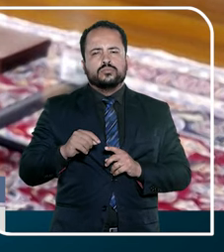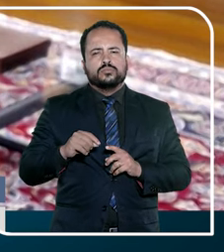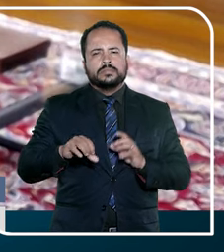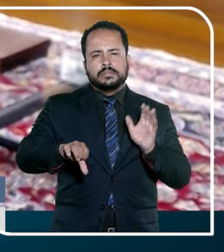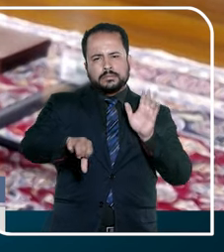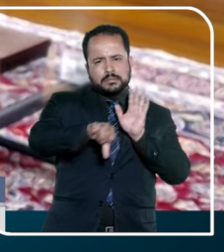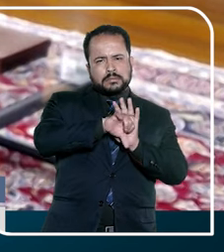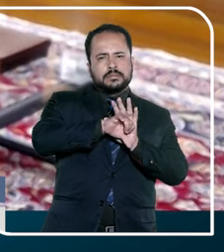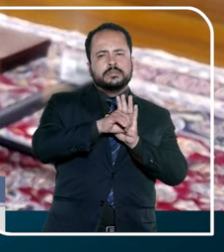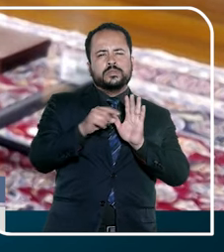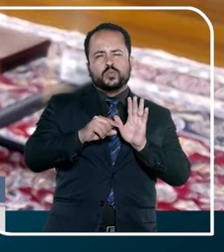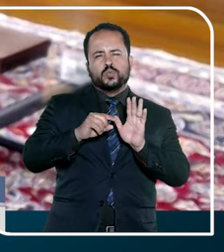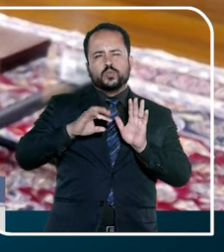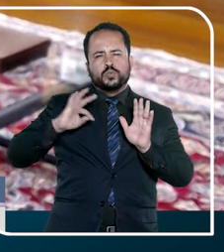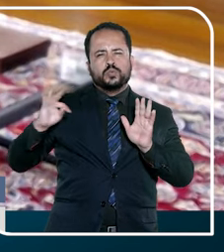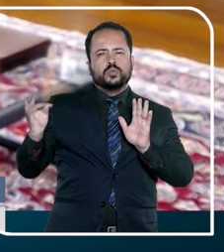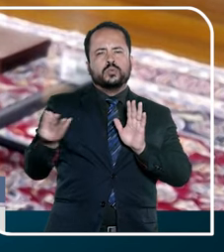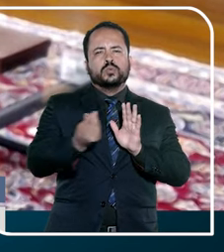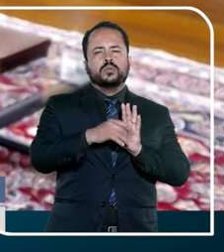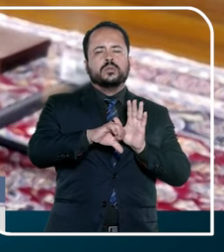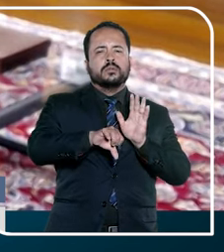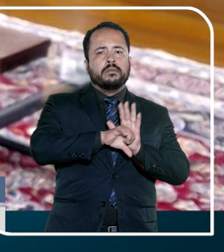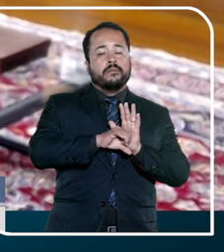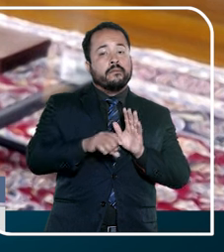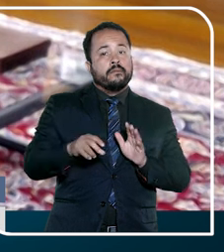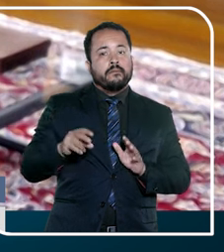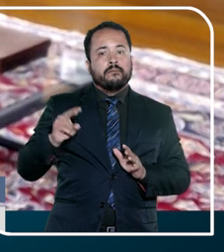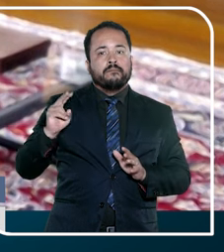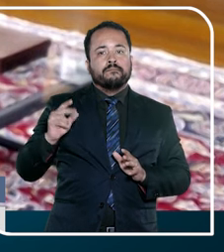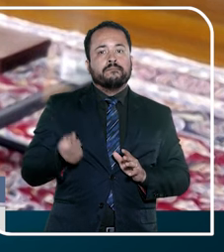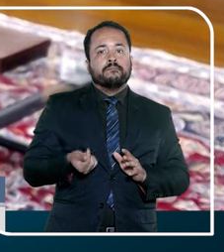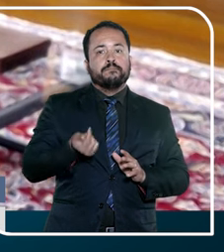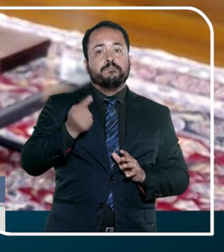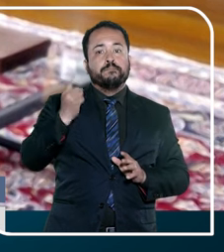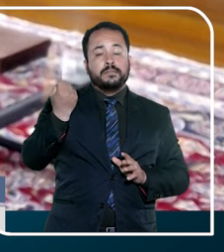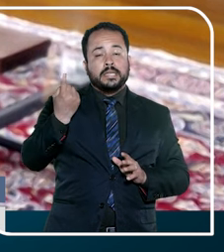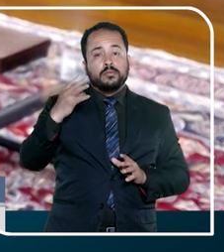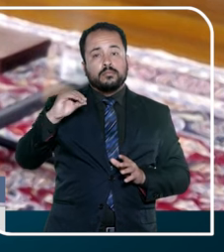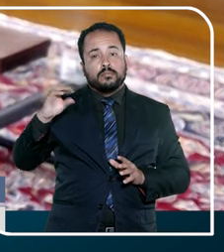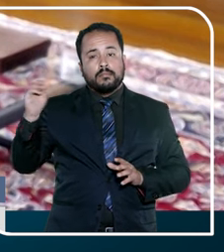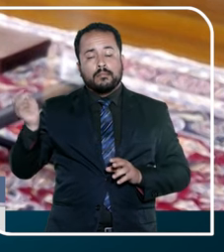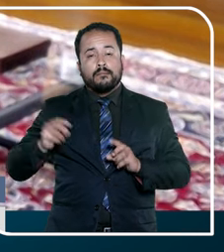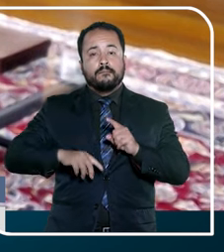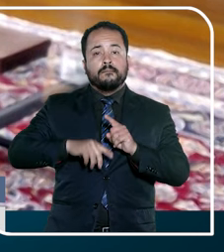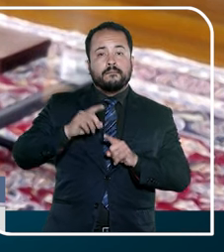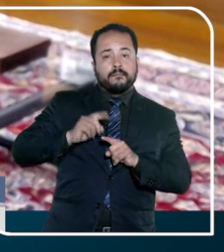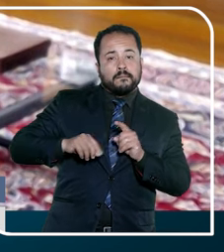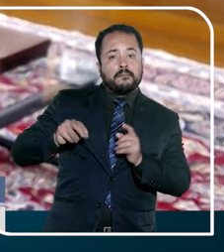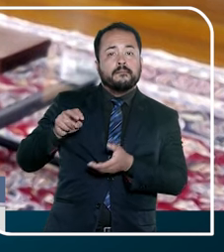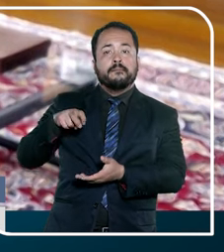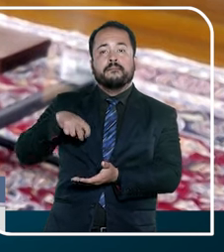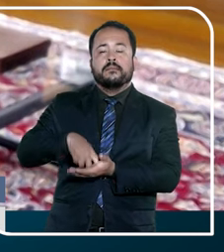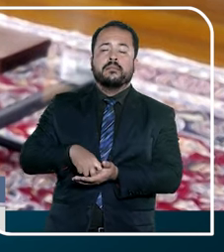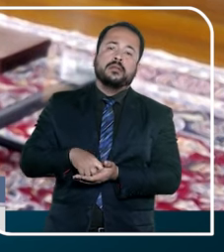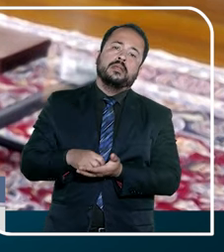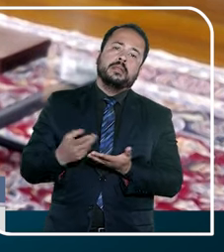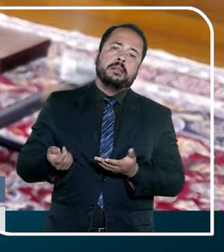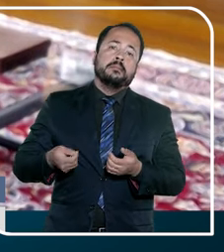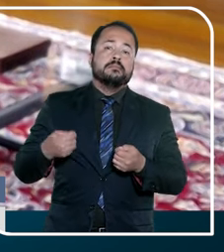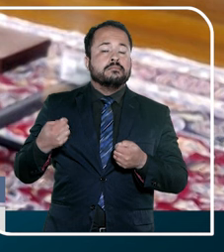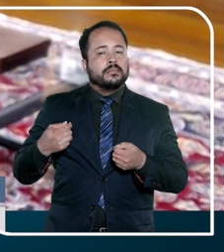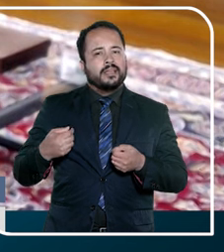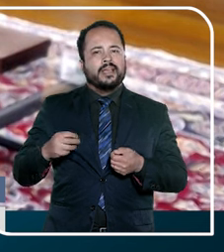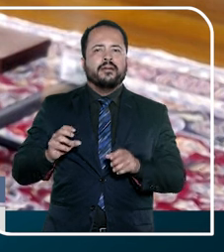até esse valor de 1 mass fossem objetos de persecução penal haveria um prejuízo muito grande